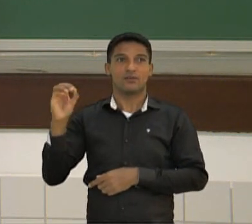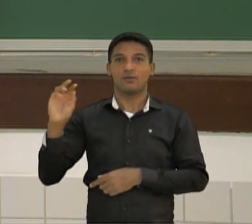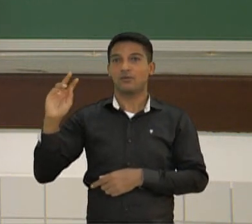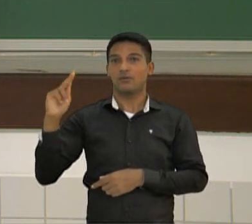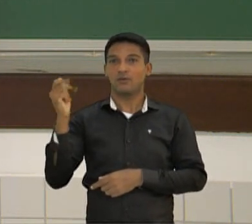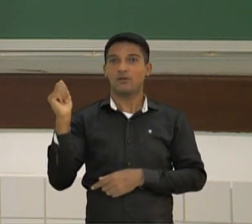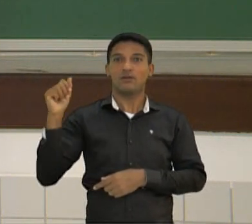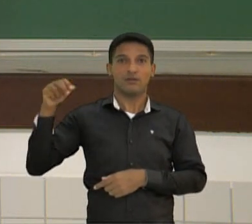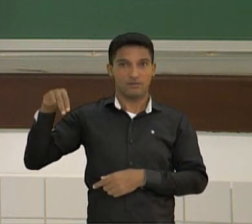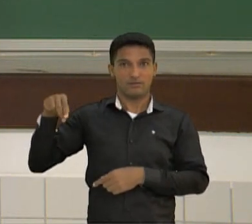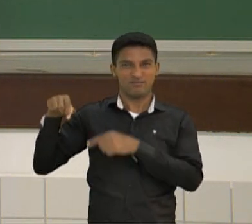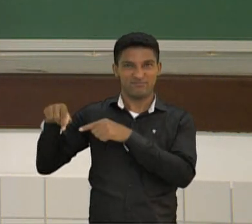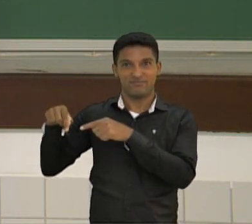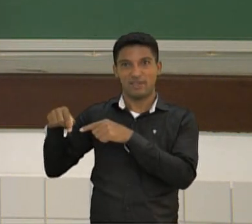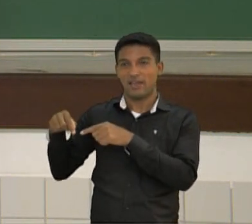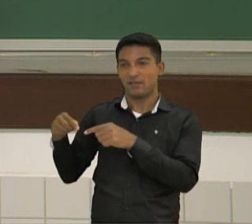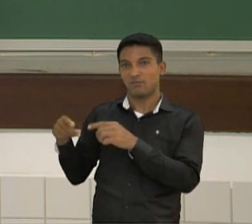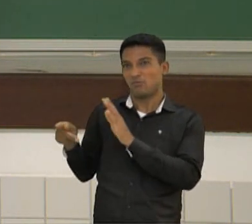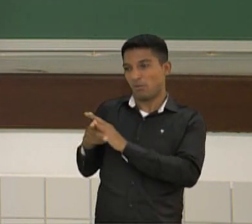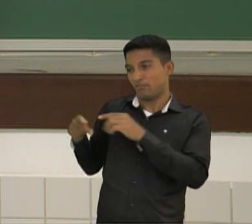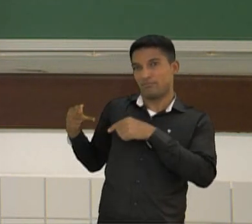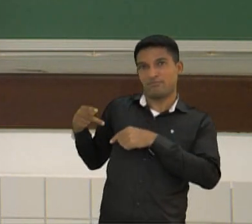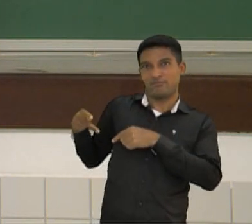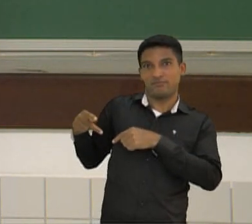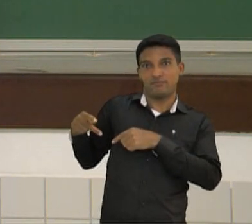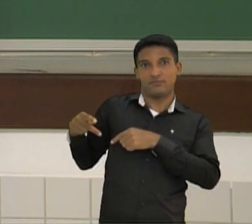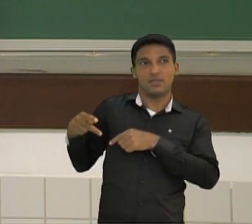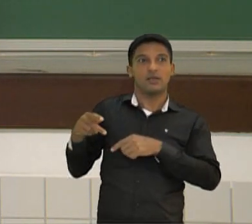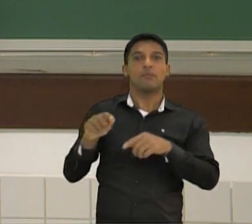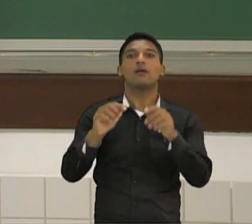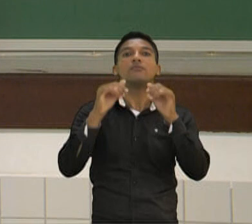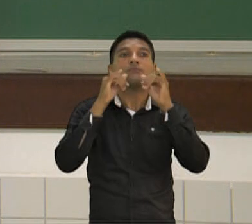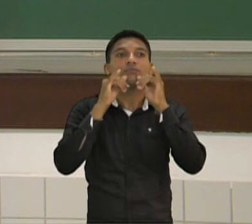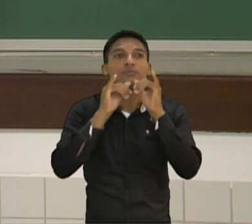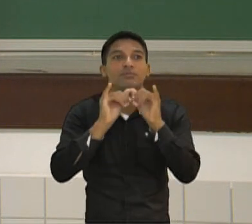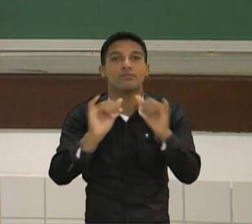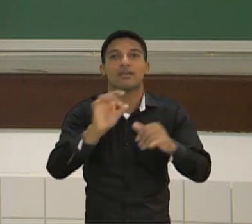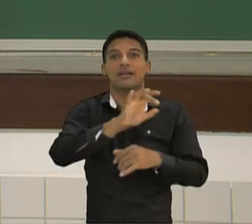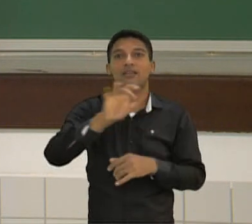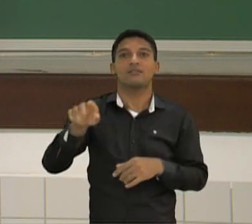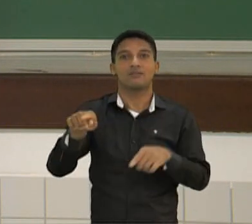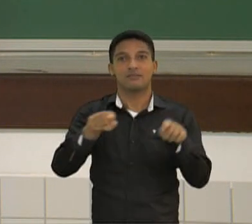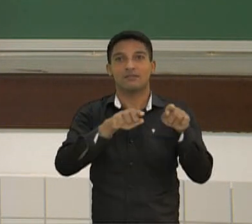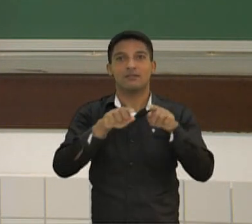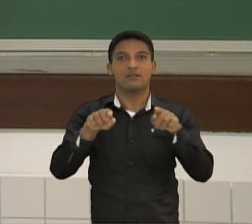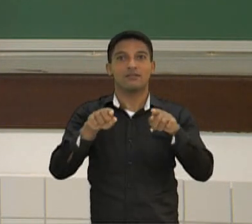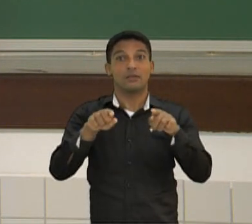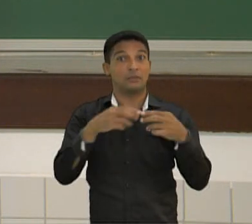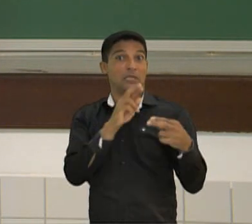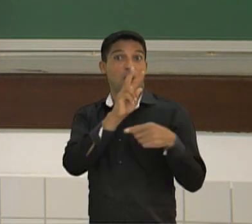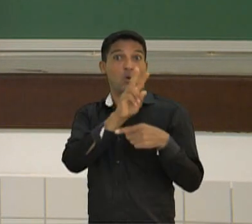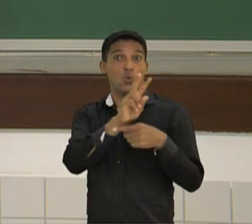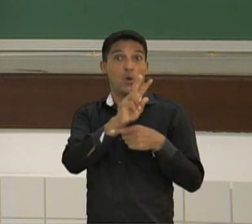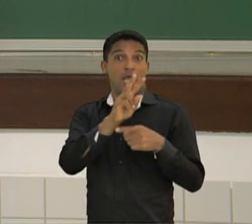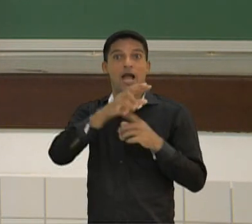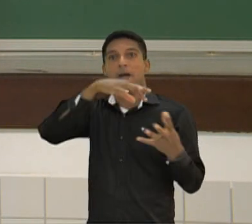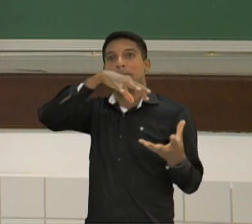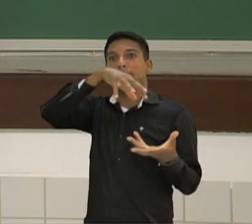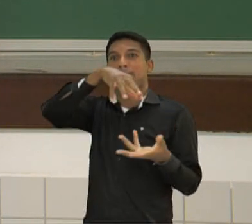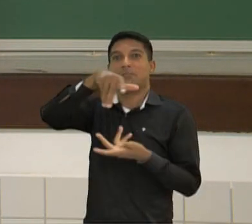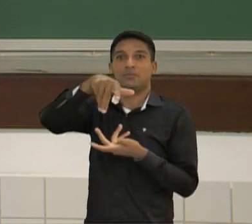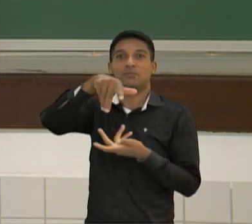deixar para vocês. Cada um de vocês é o meu Gohanzinho. Tá? Fiquem muito bem, lembrando,